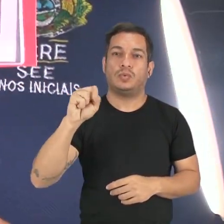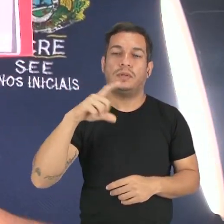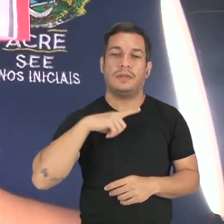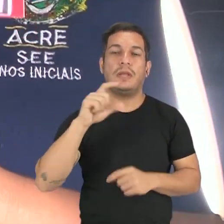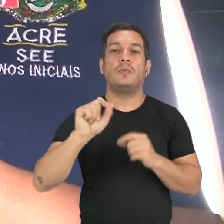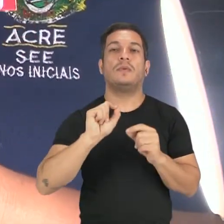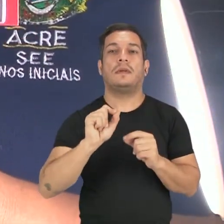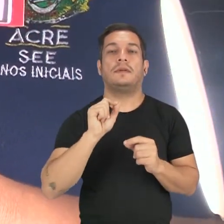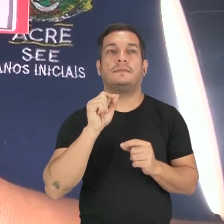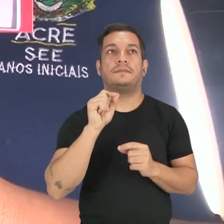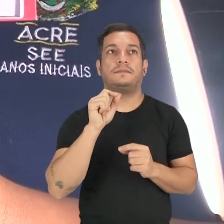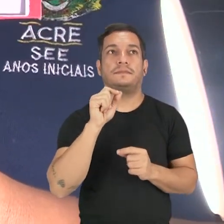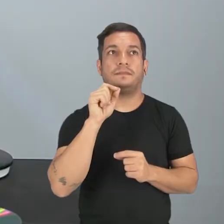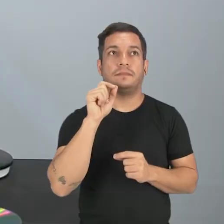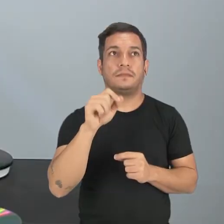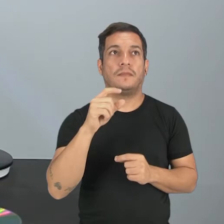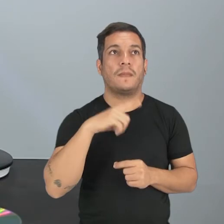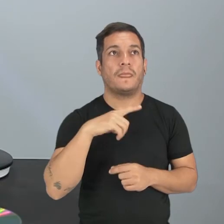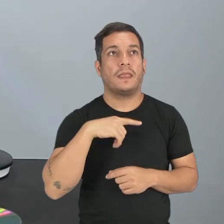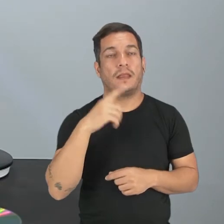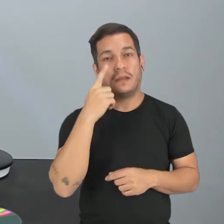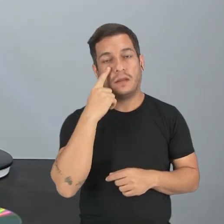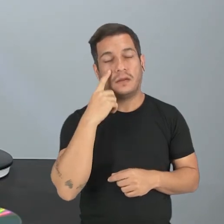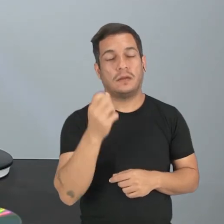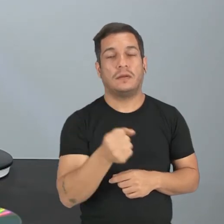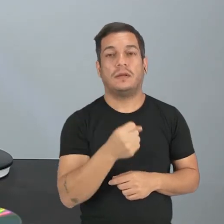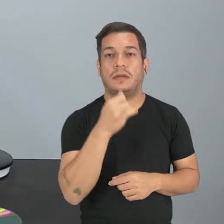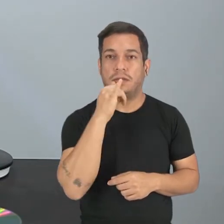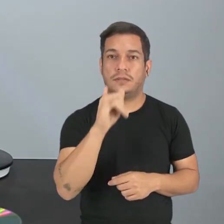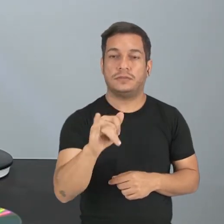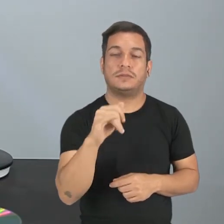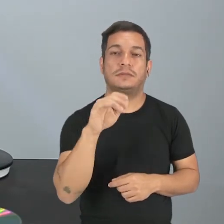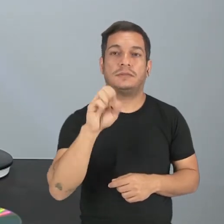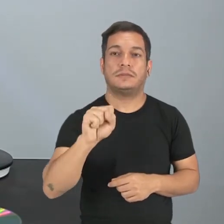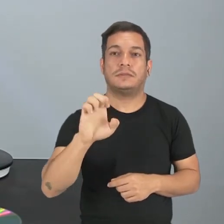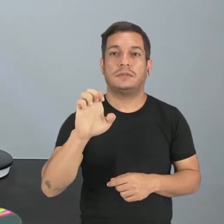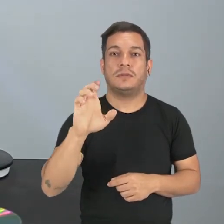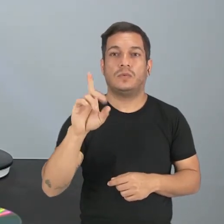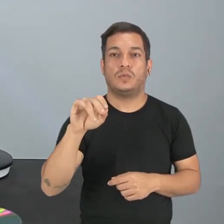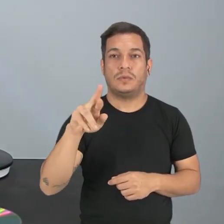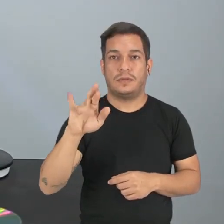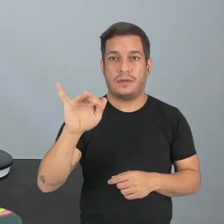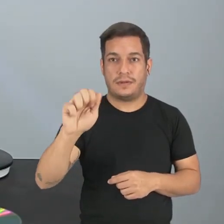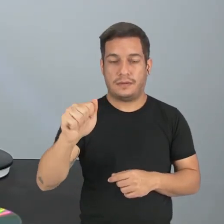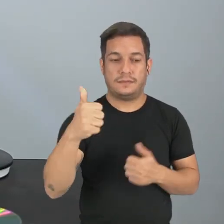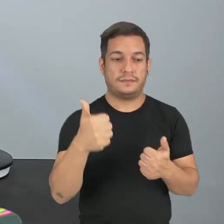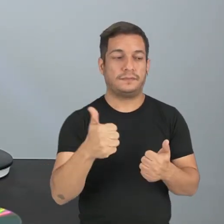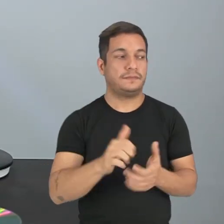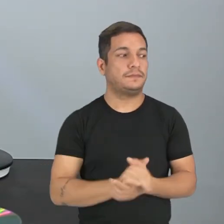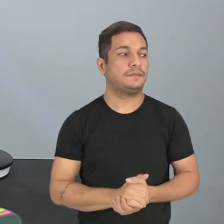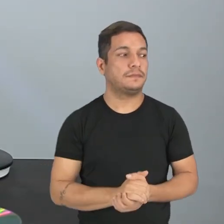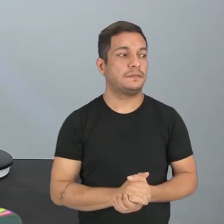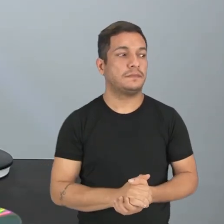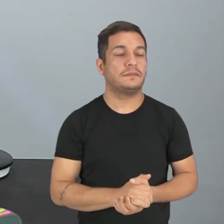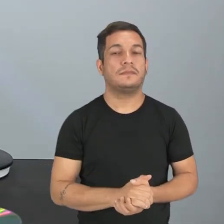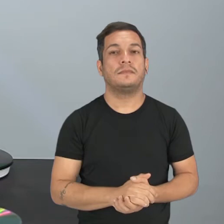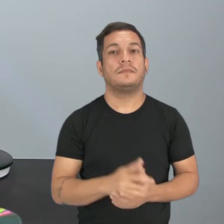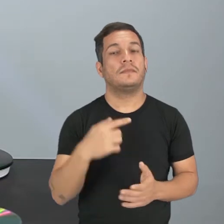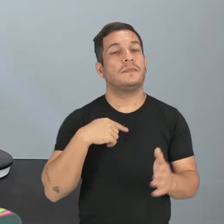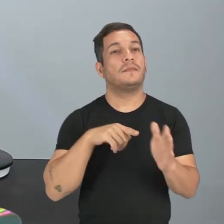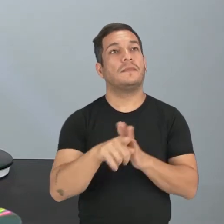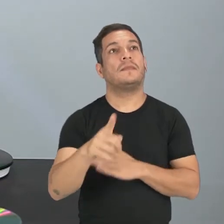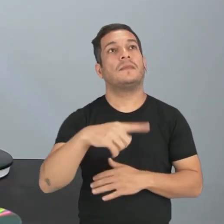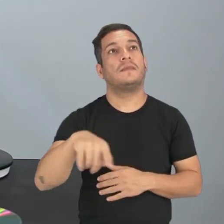transmite uma energia secundária, certo? E aí, eu vou perguntar